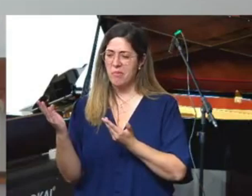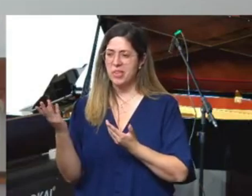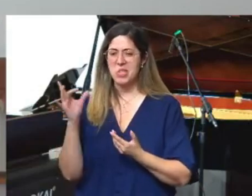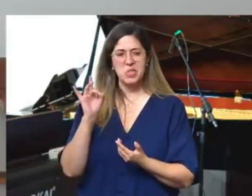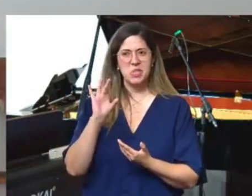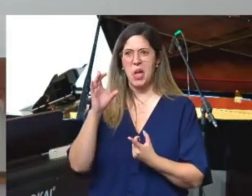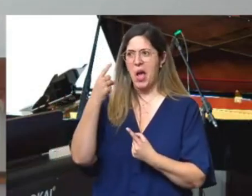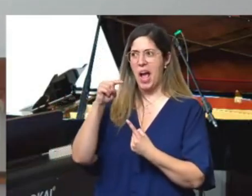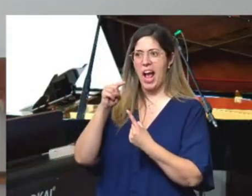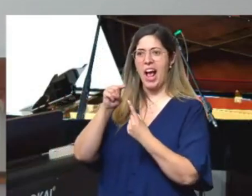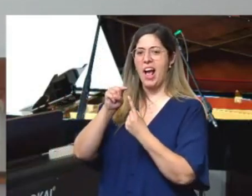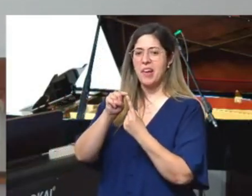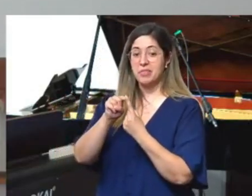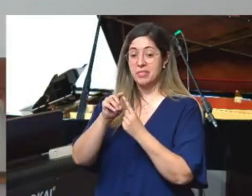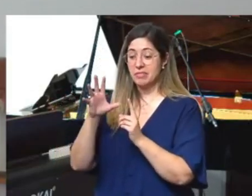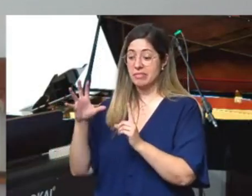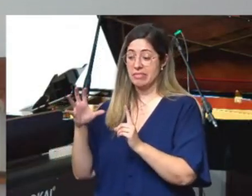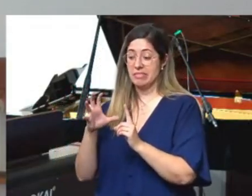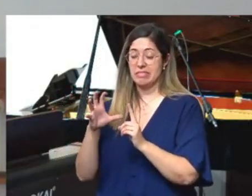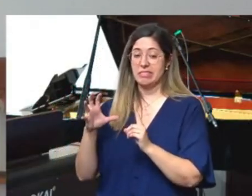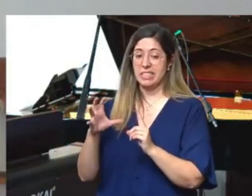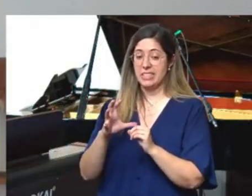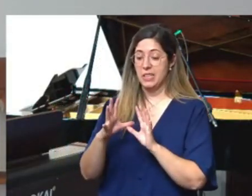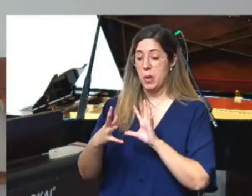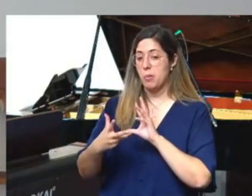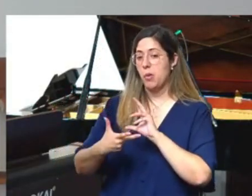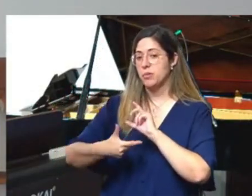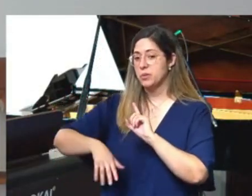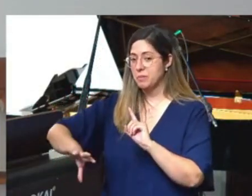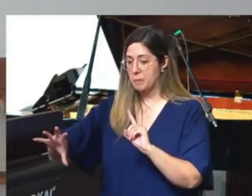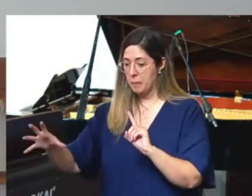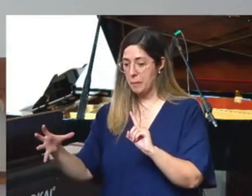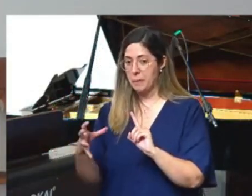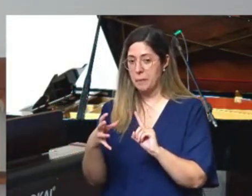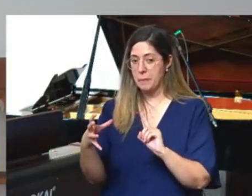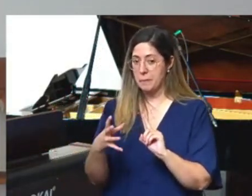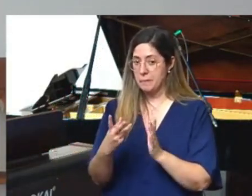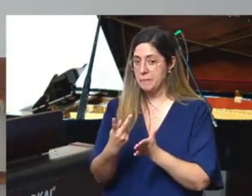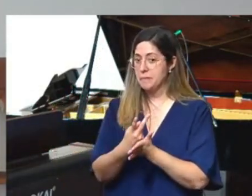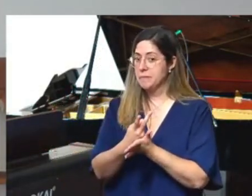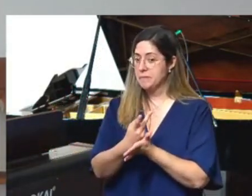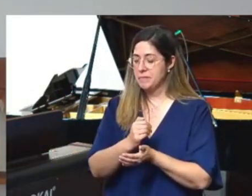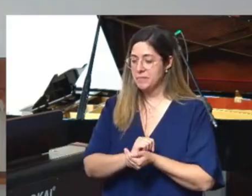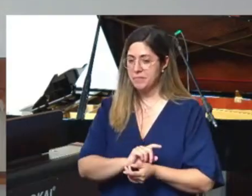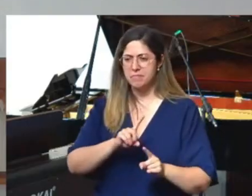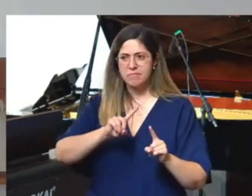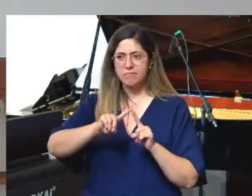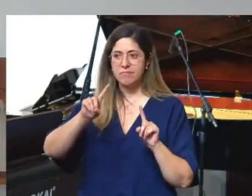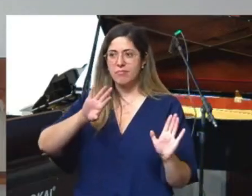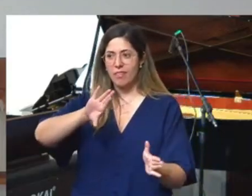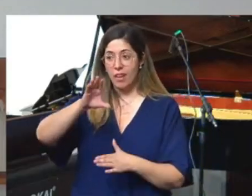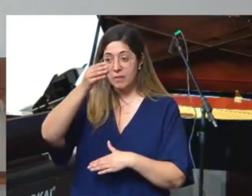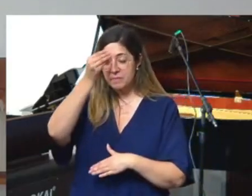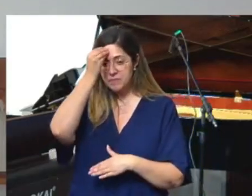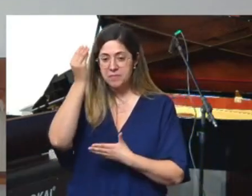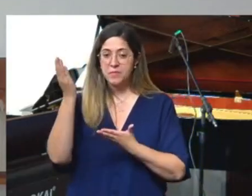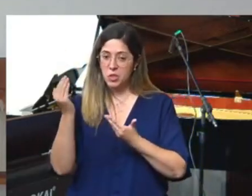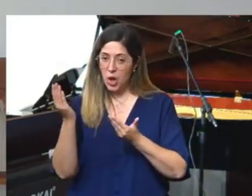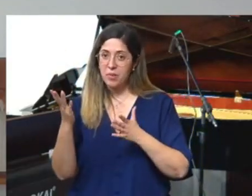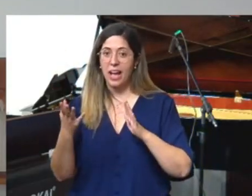objetos destas doutrinas nefastas. Ele se dirige a servos, e aqui no